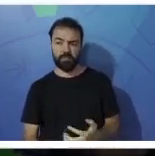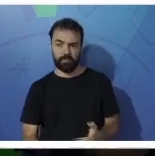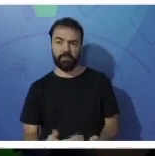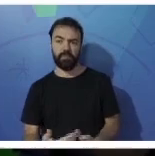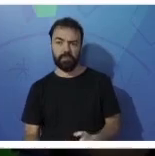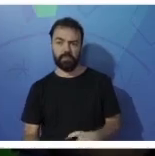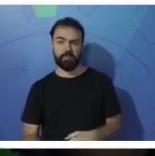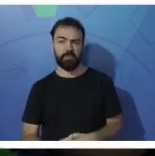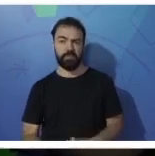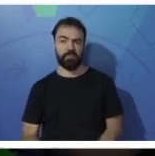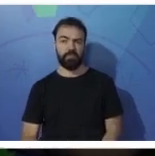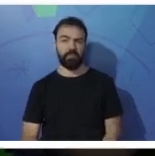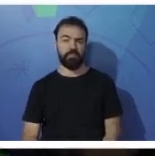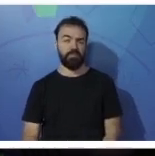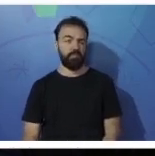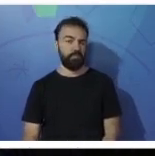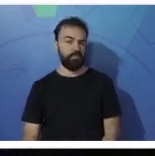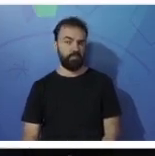Continuando.